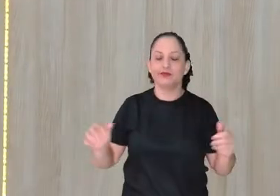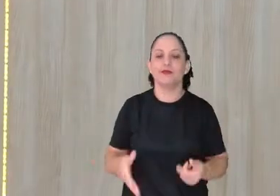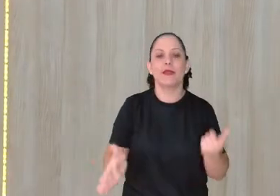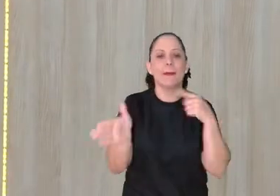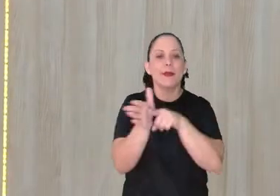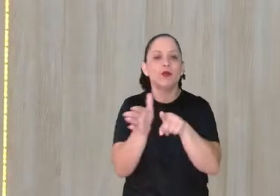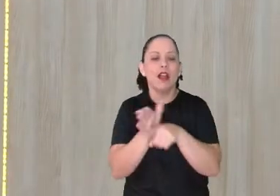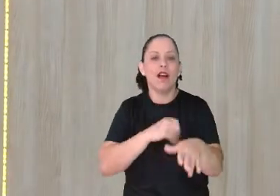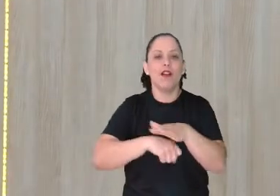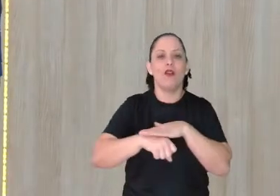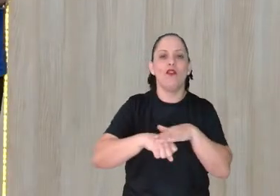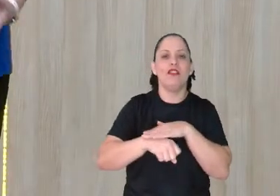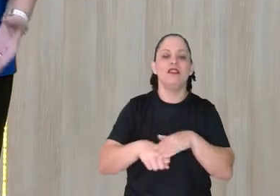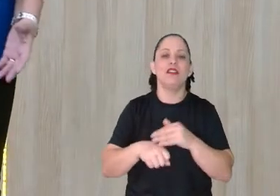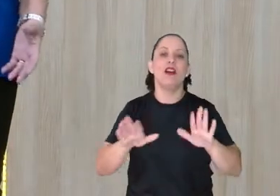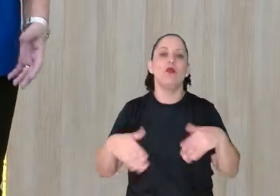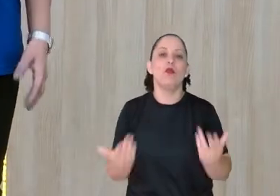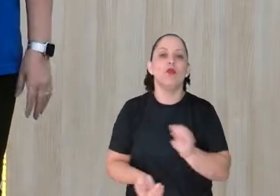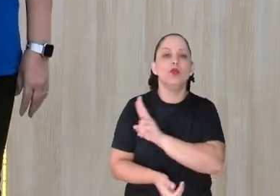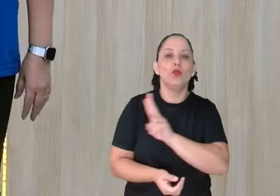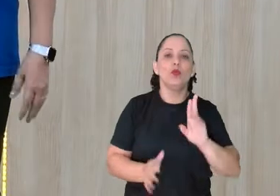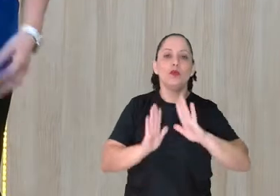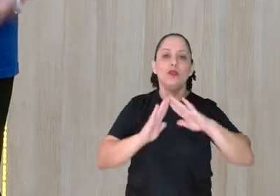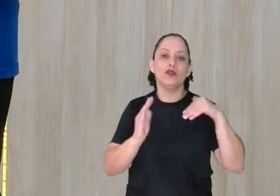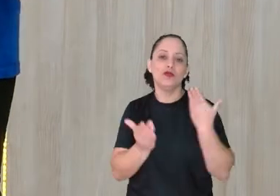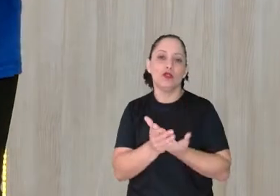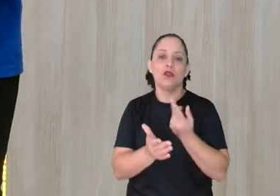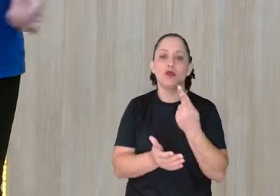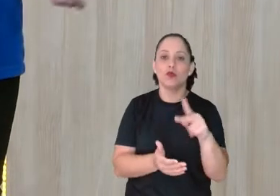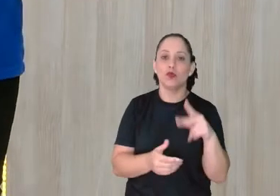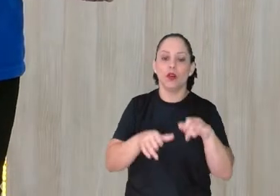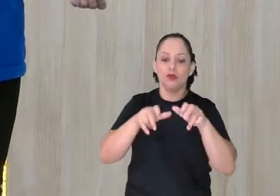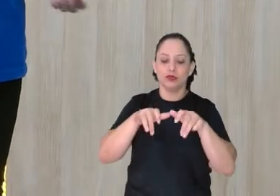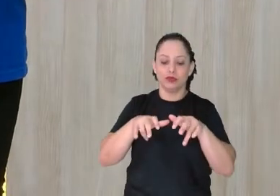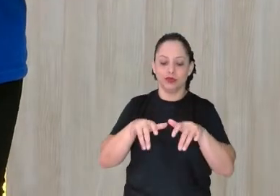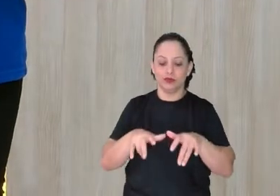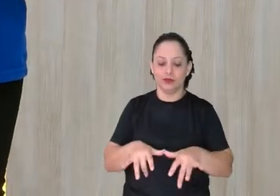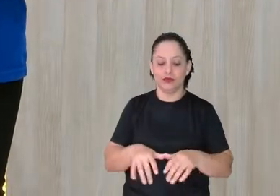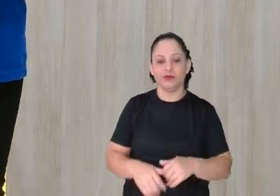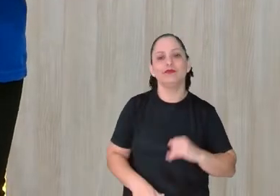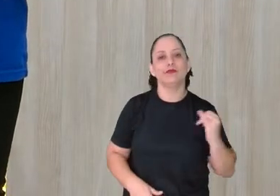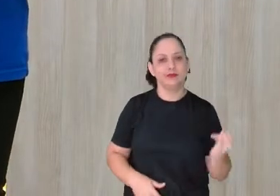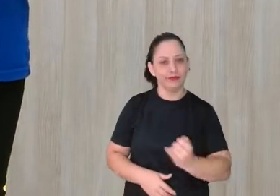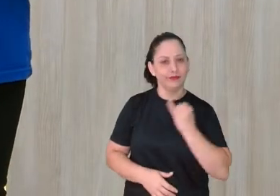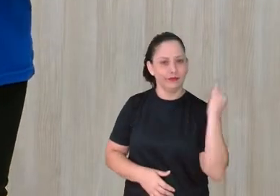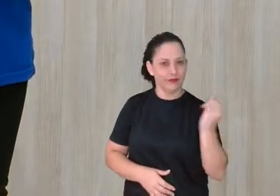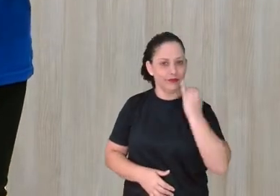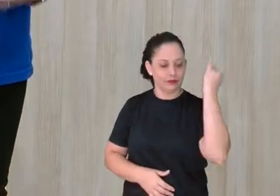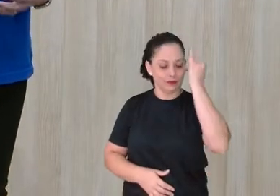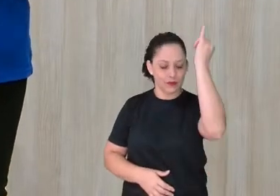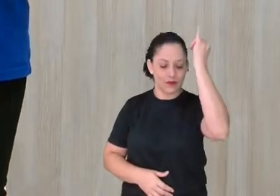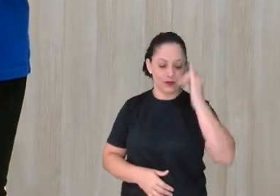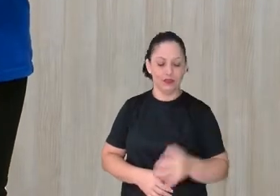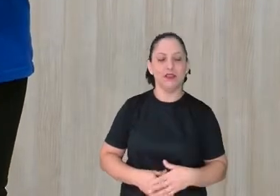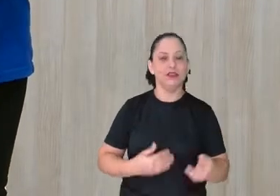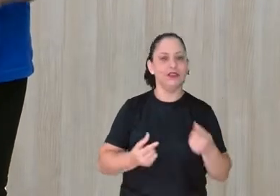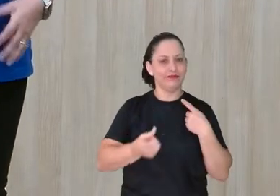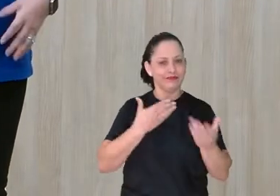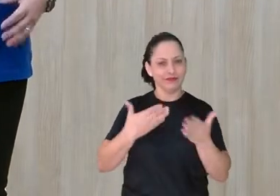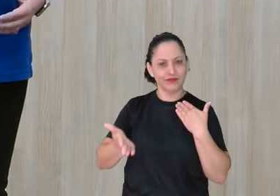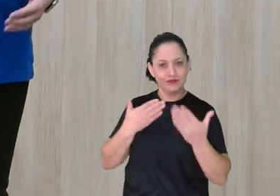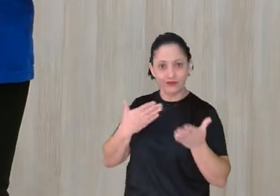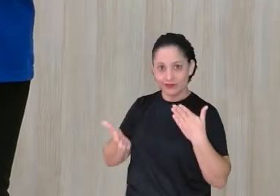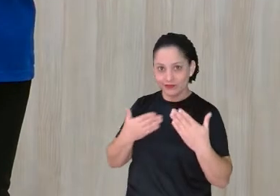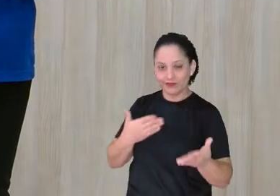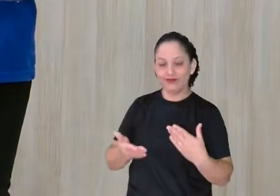é, conversando, dizendo o nome da escola de vocês. Isso é muito importante para a gente, esse bate-papo na hora, né, no momento ao